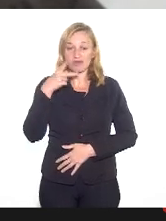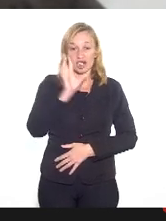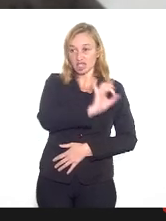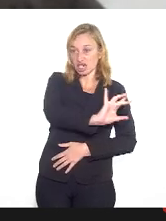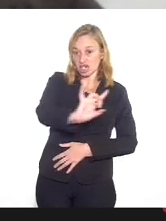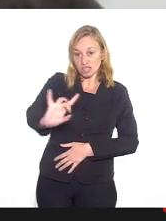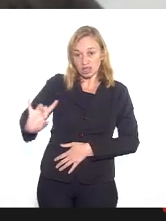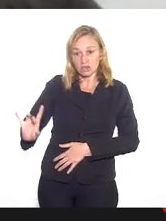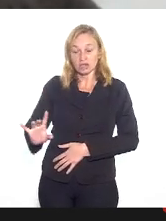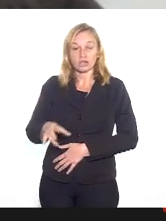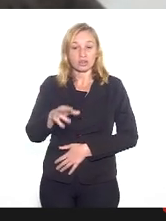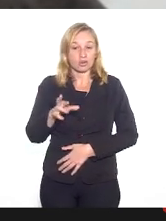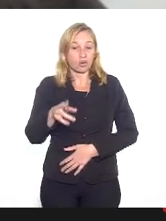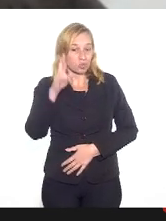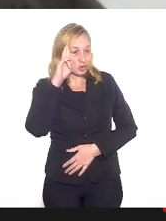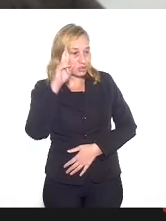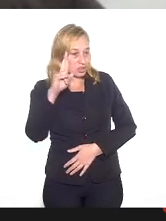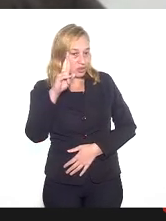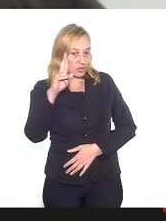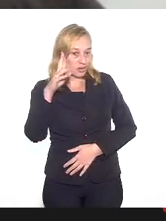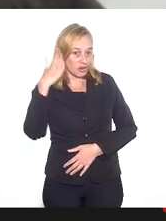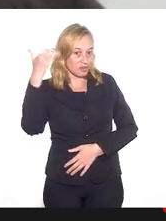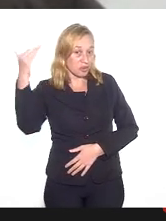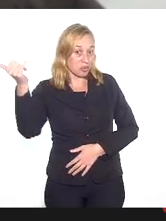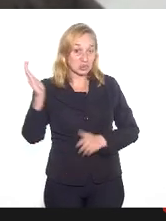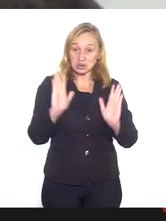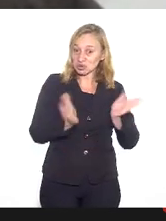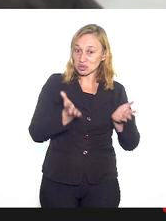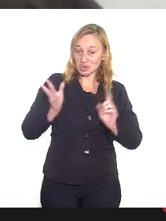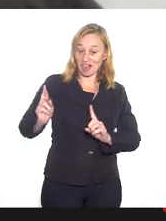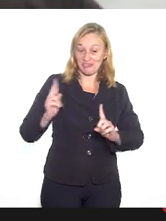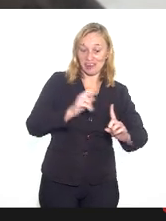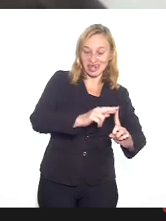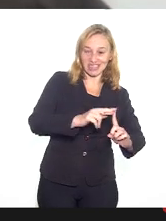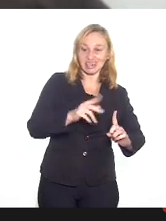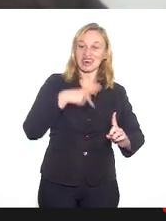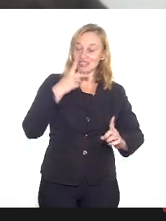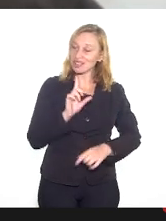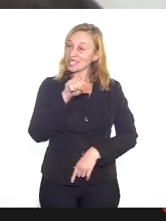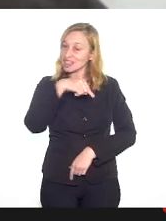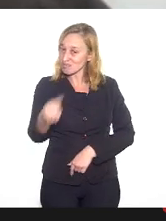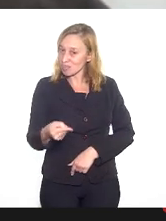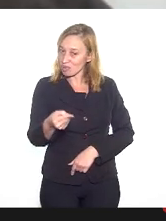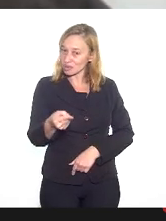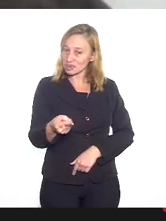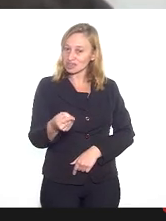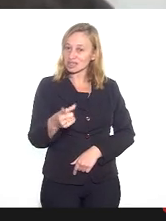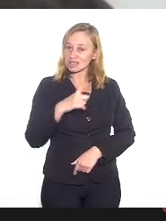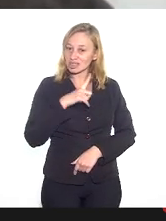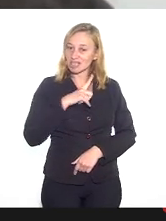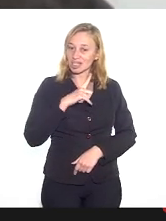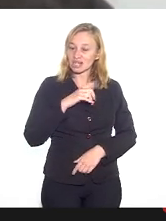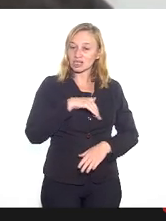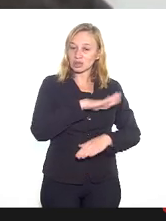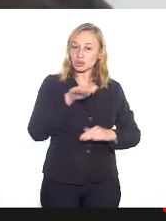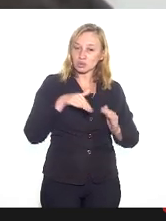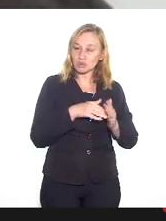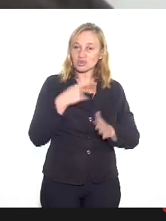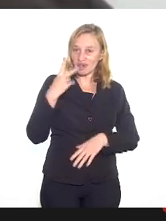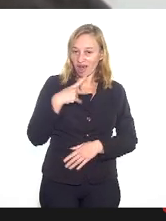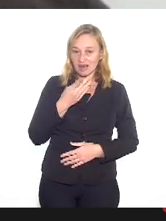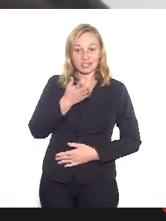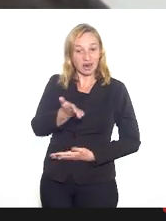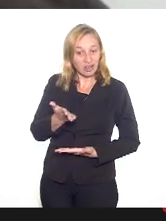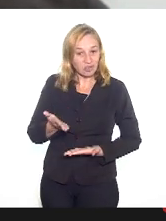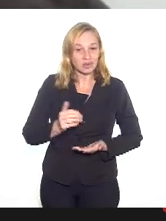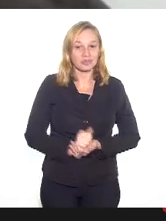como Vossa Excelência é a estrela de hoje, é mais importante que fale depois que tenha aí as impressões de todos primeiro. Então, vou passar a